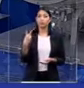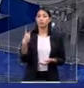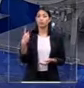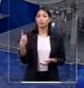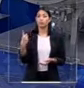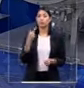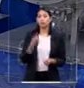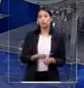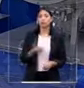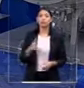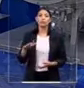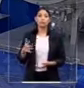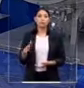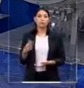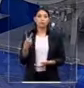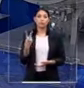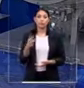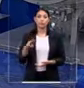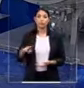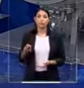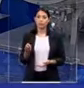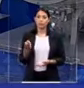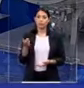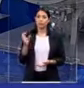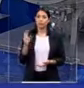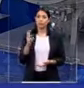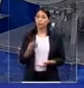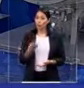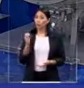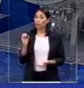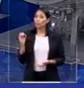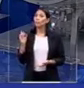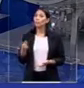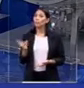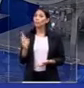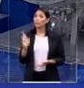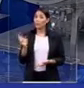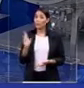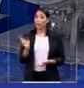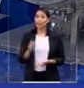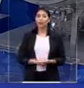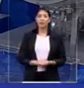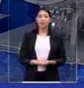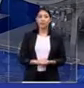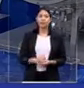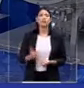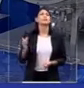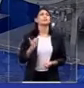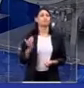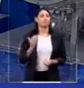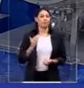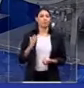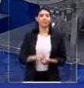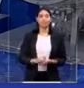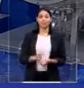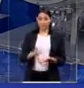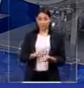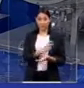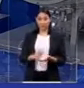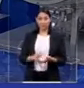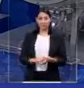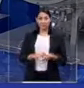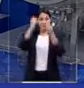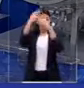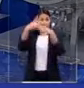5.121, com o prêmio estimado de 2 milhões e 400 mil reais. É um bom dinheiro hoje na Quina. Vamos